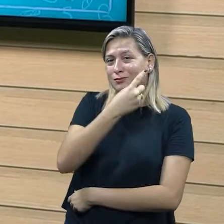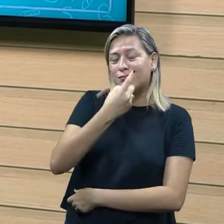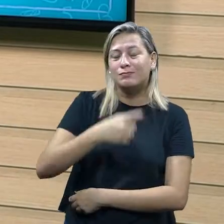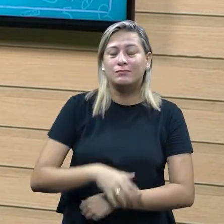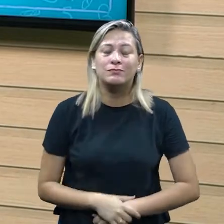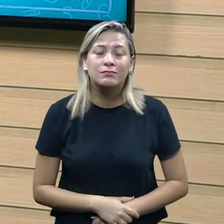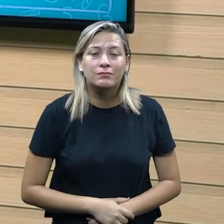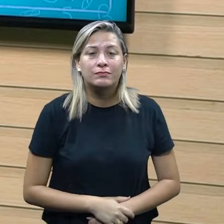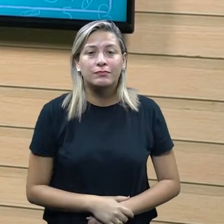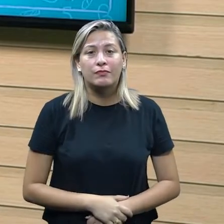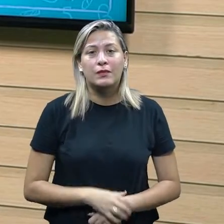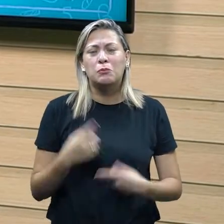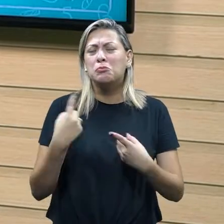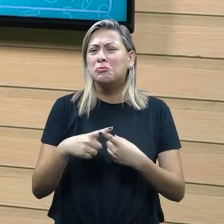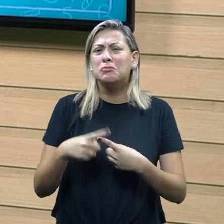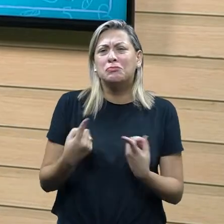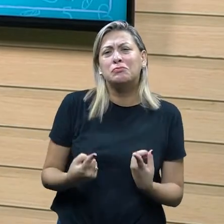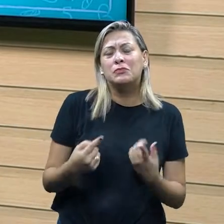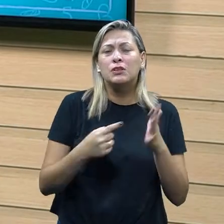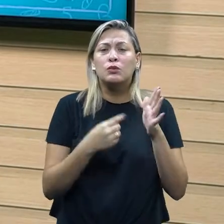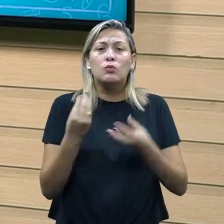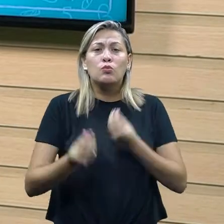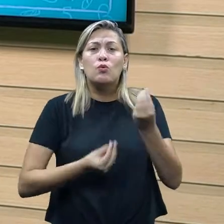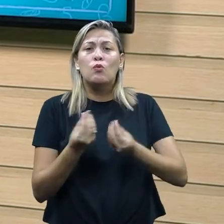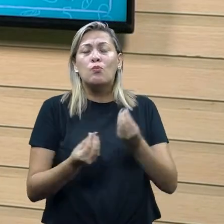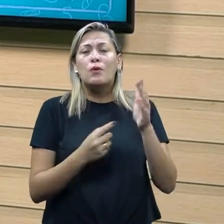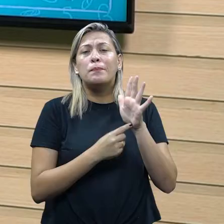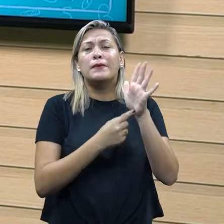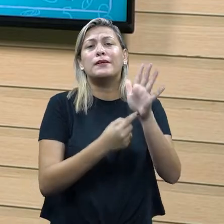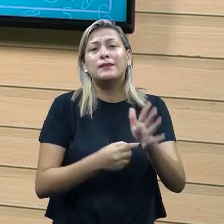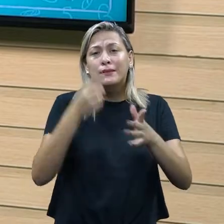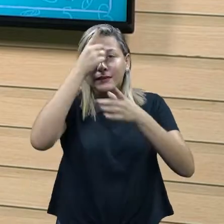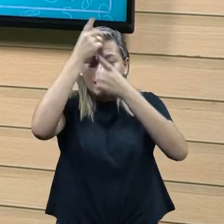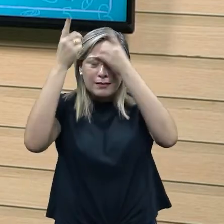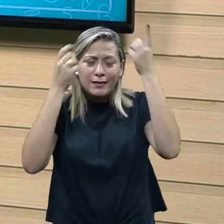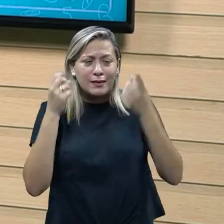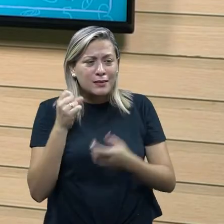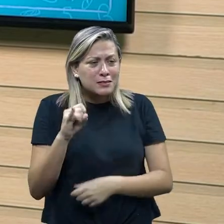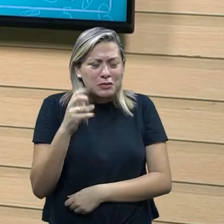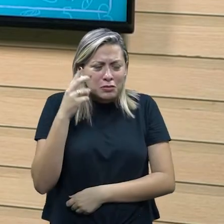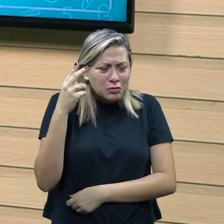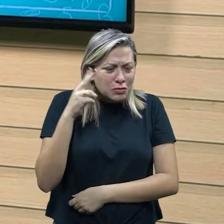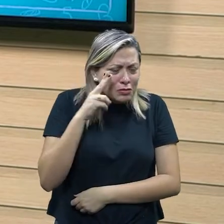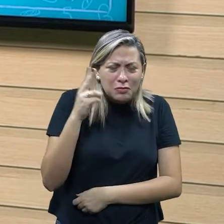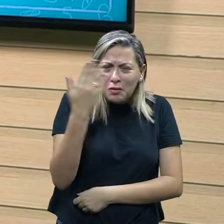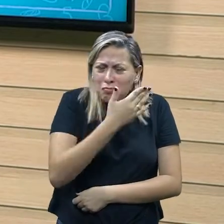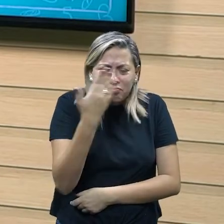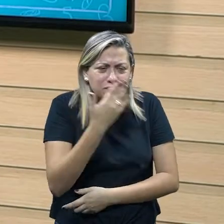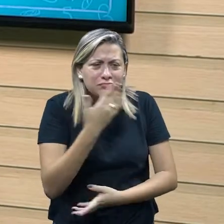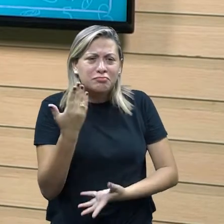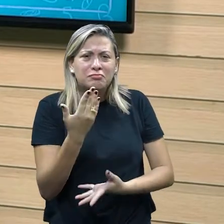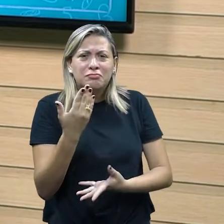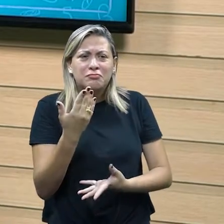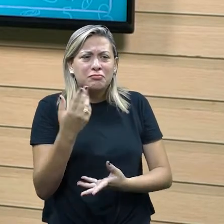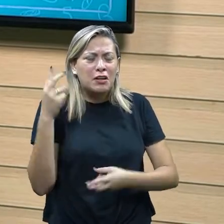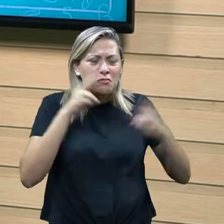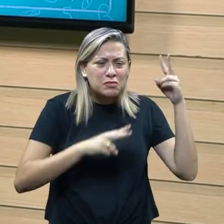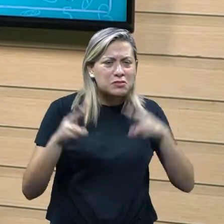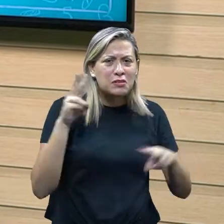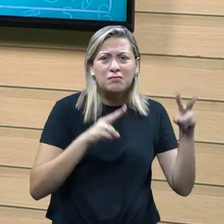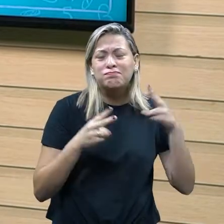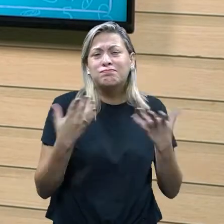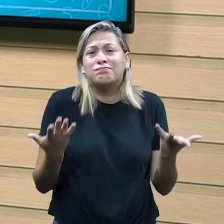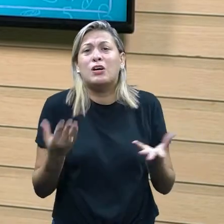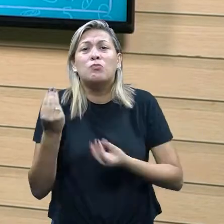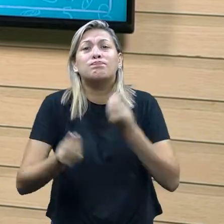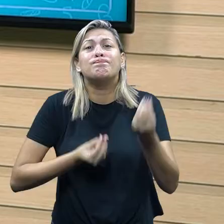difícil? É muito difícil você expor uma ideia sem que ela seja palpável, ou sem que ela seja